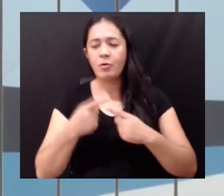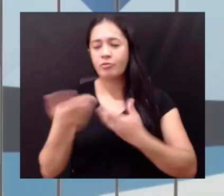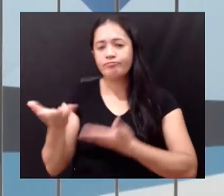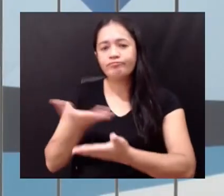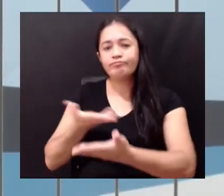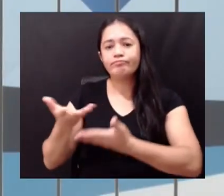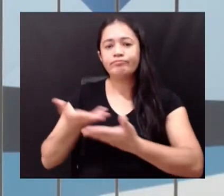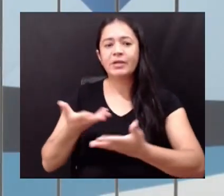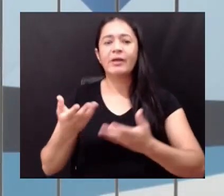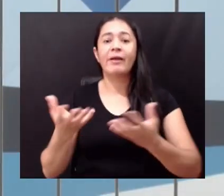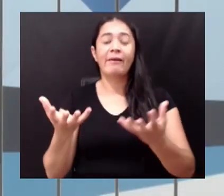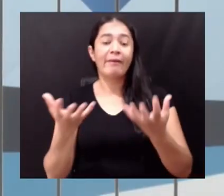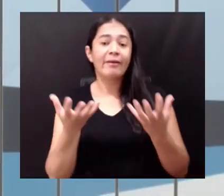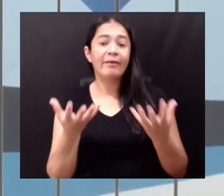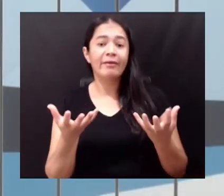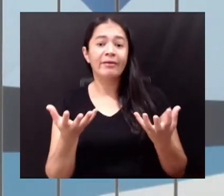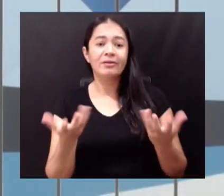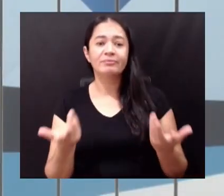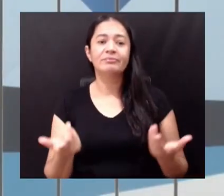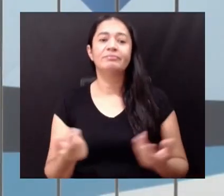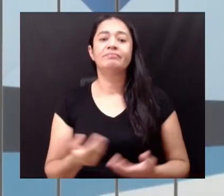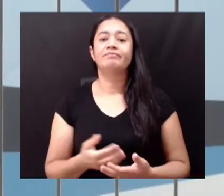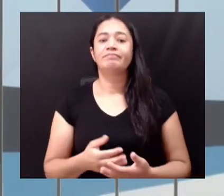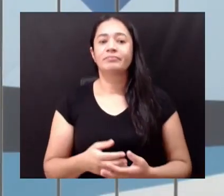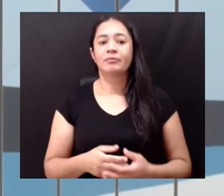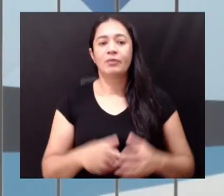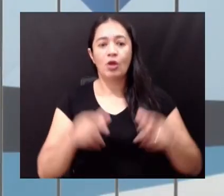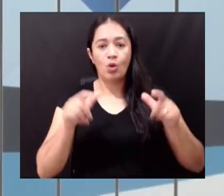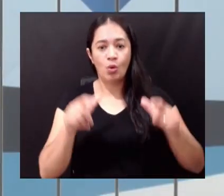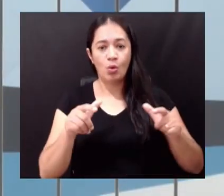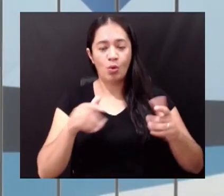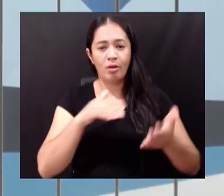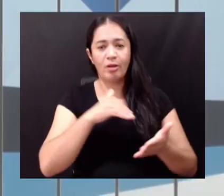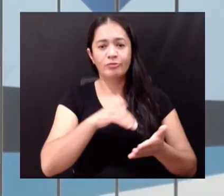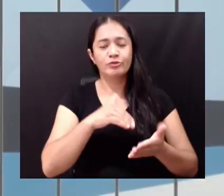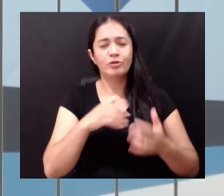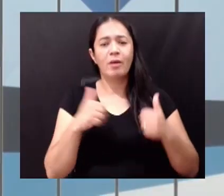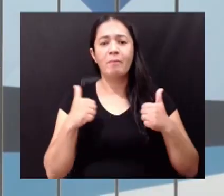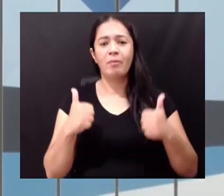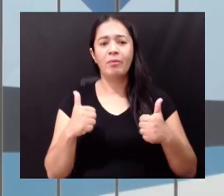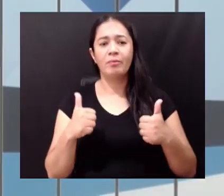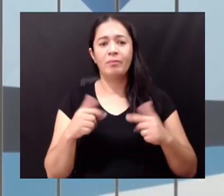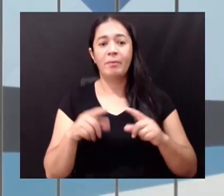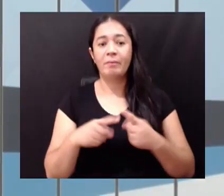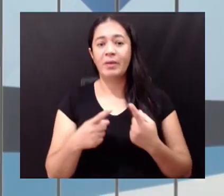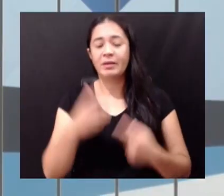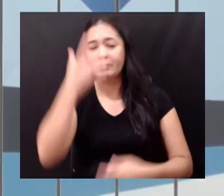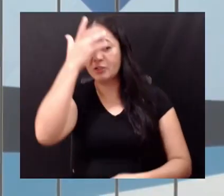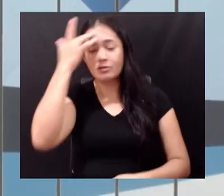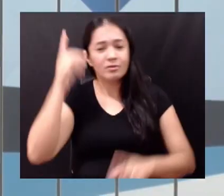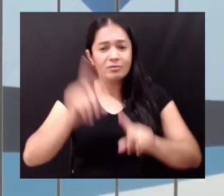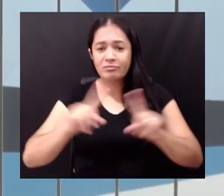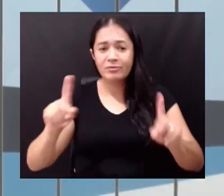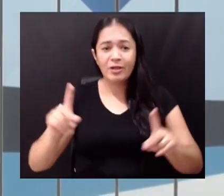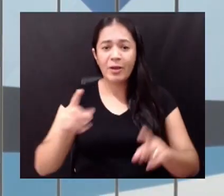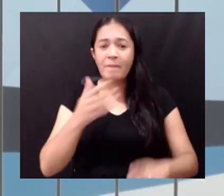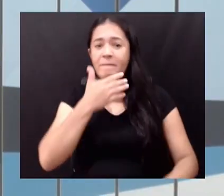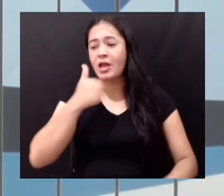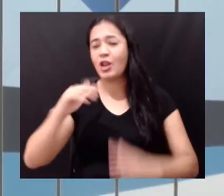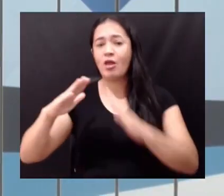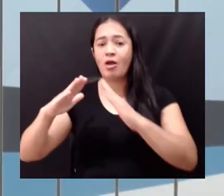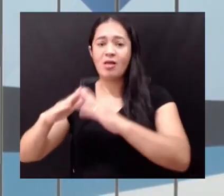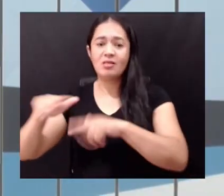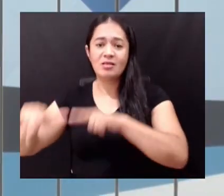muitas vezes, né, e o ambiente do escritório permite isso. Mas tem pessoas que não, que estão muito mais felizes trabalhando de casa. Então, a empresa ela